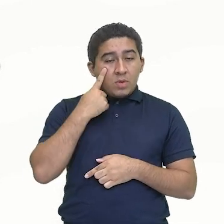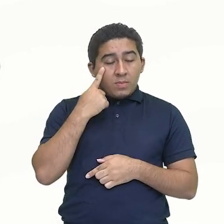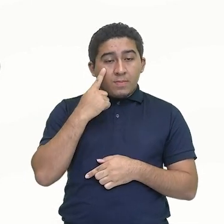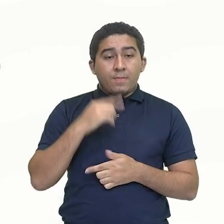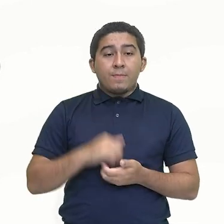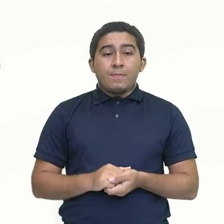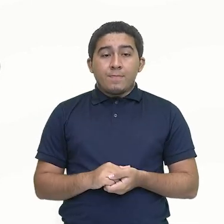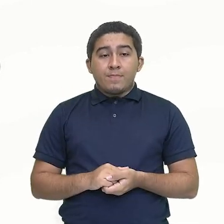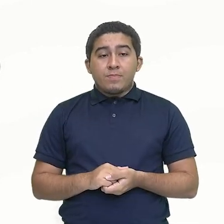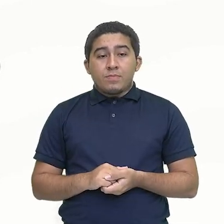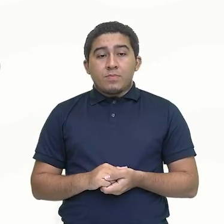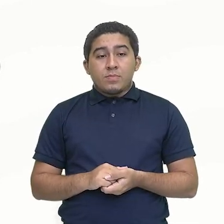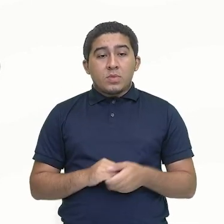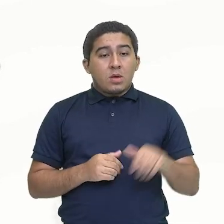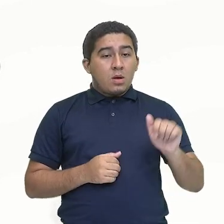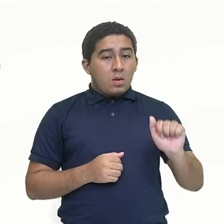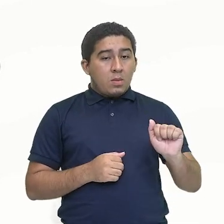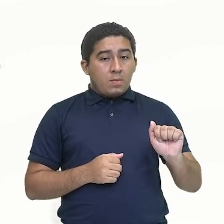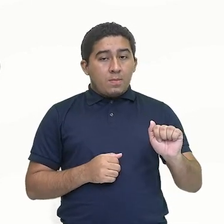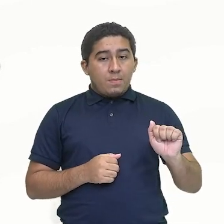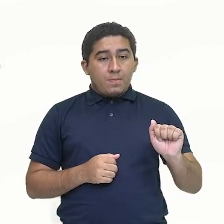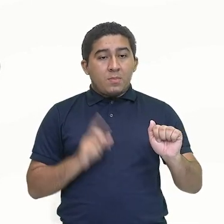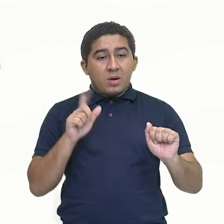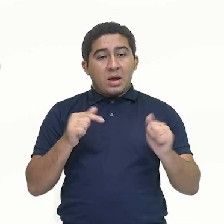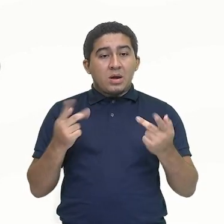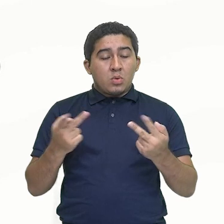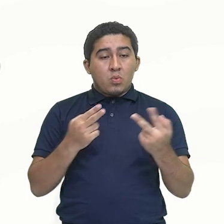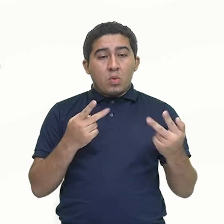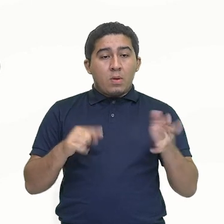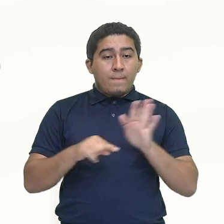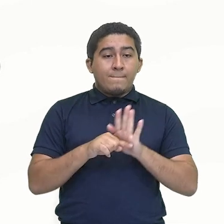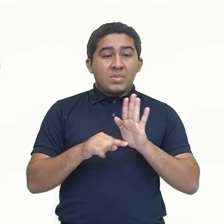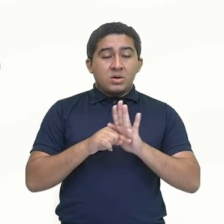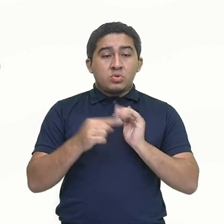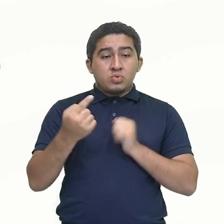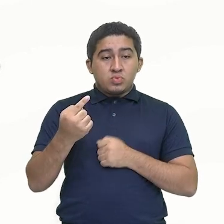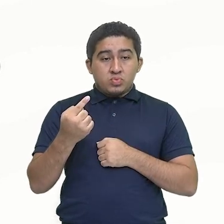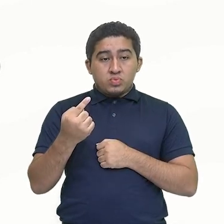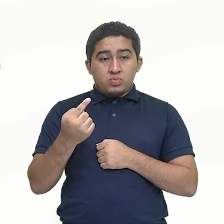coeficiente a aqui, a é igual a menos 1.